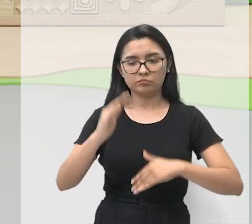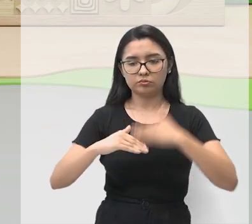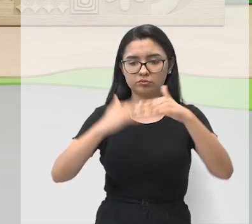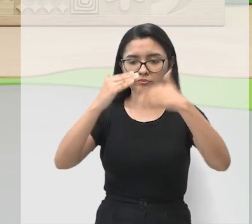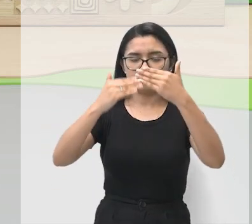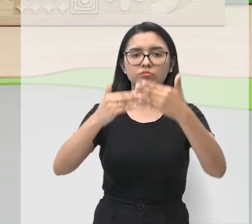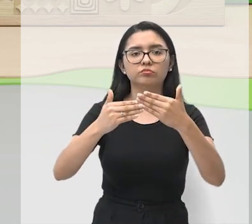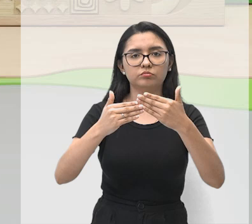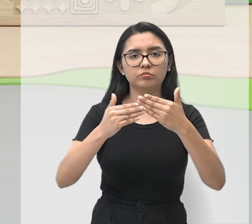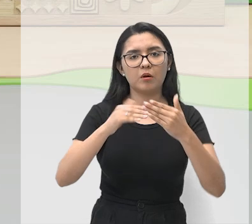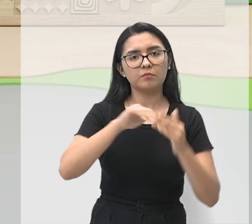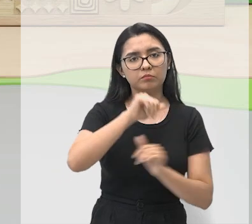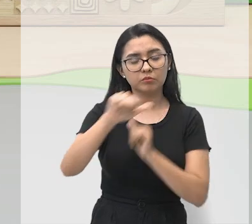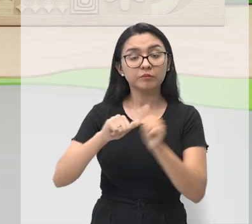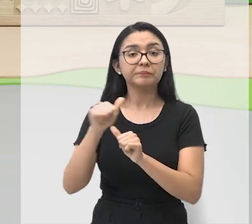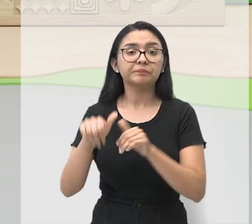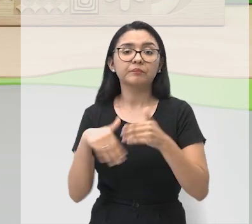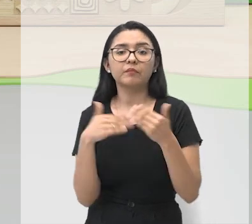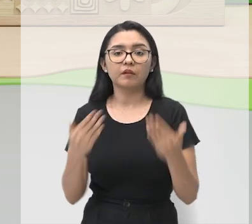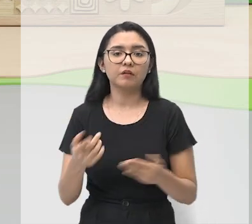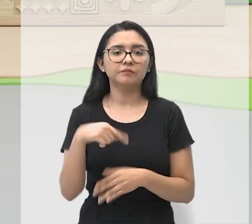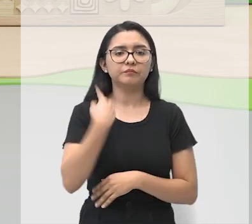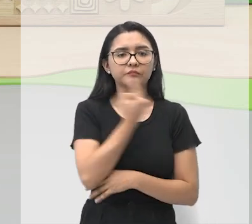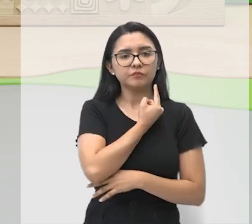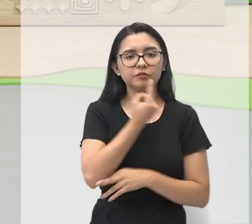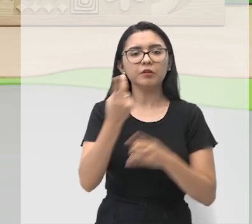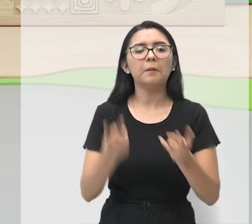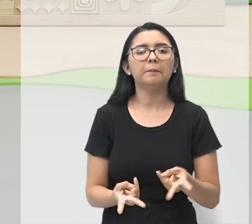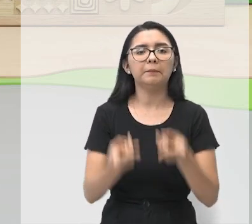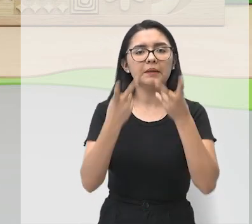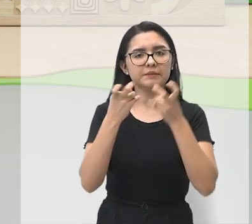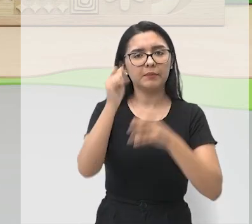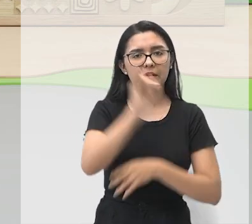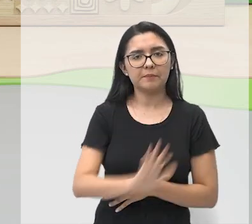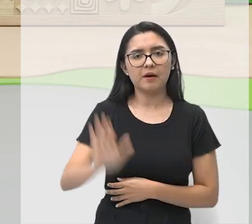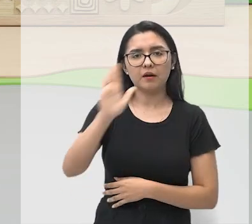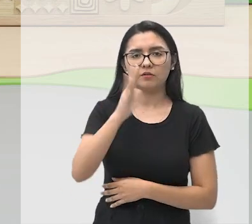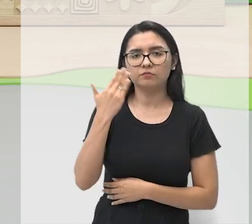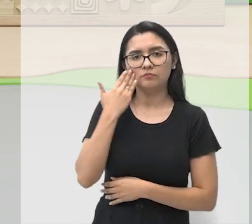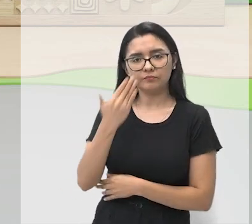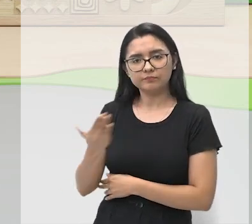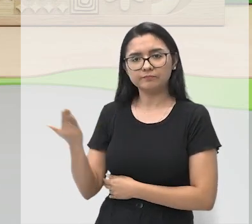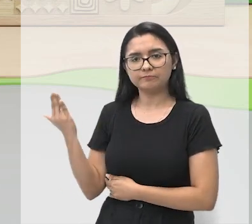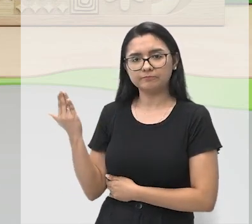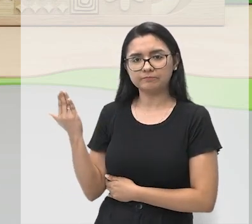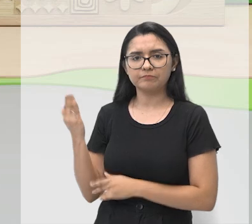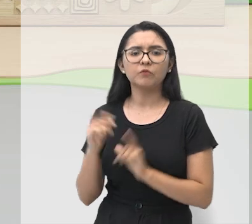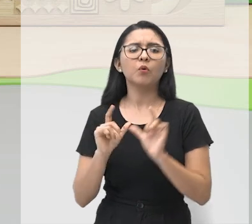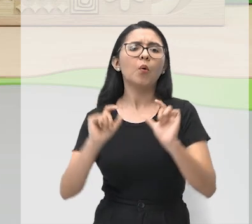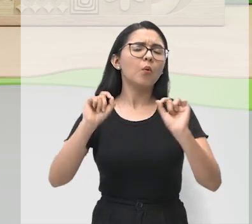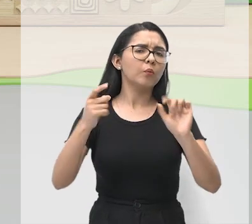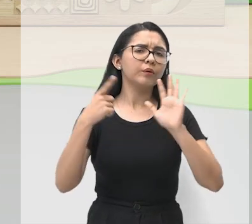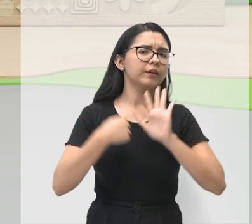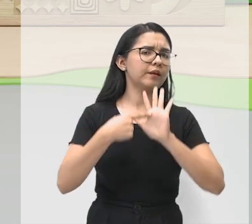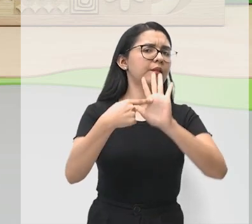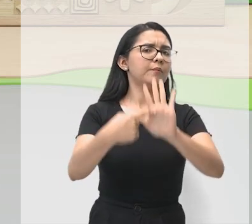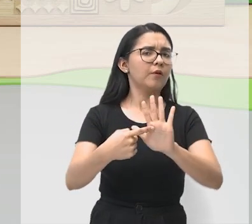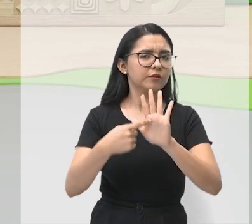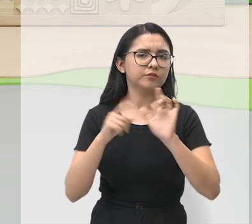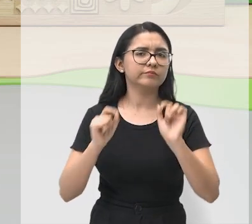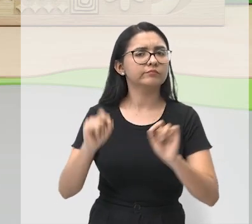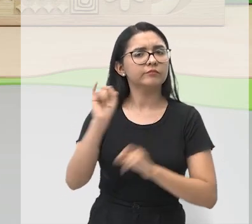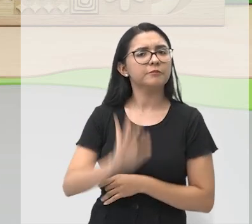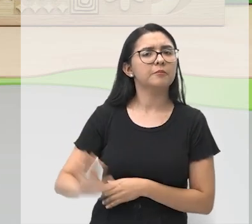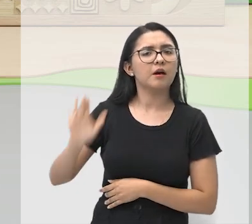avanços, certo? E como podemos observar aqui nessa imagem, o que ela nos traz de